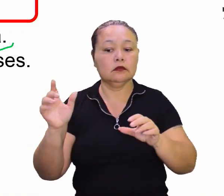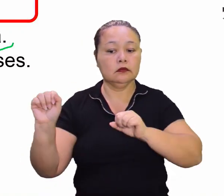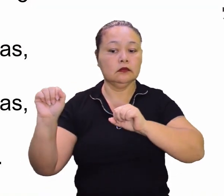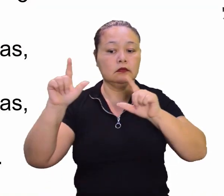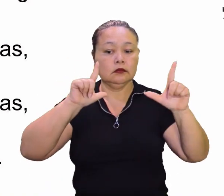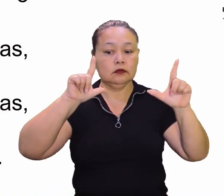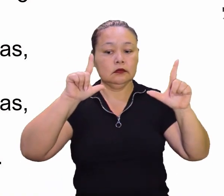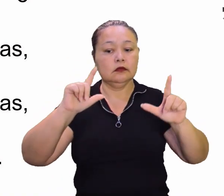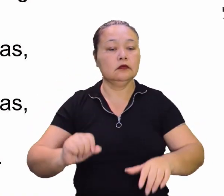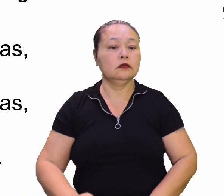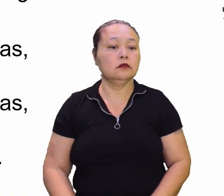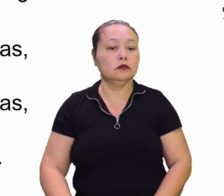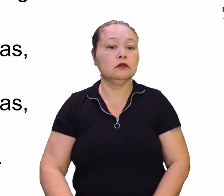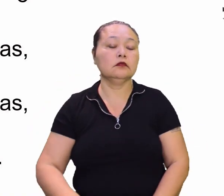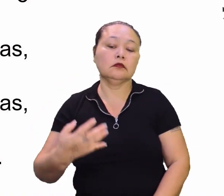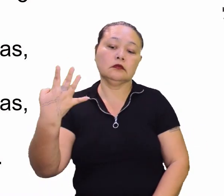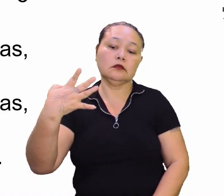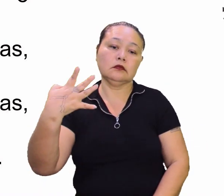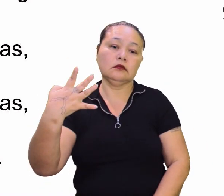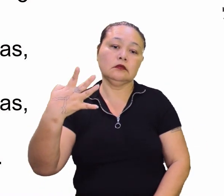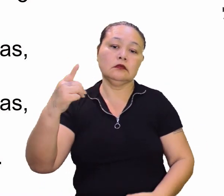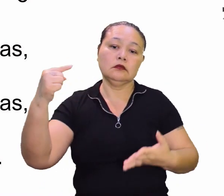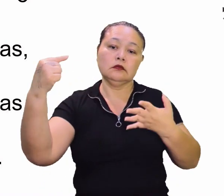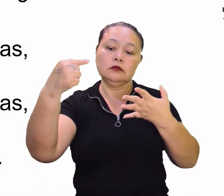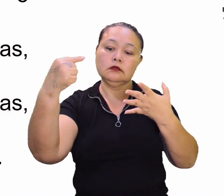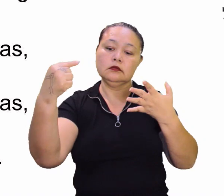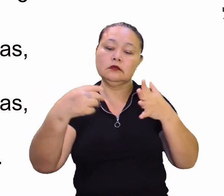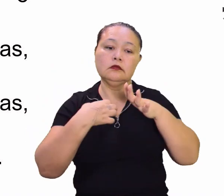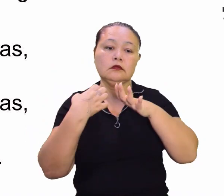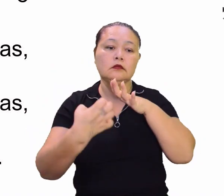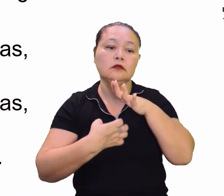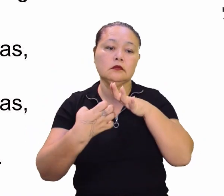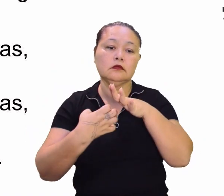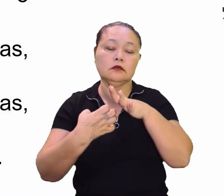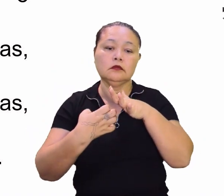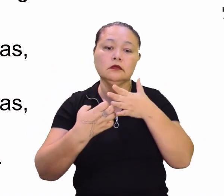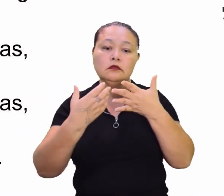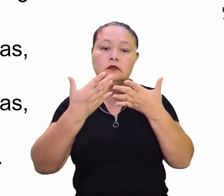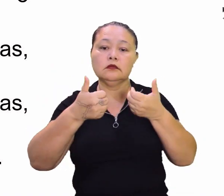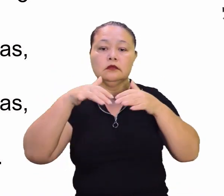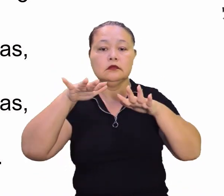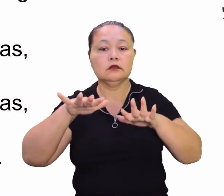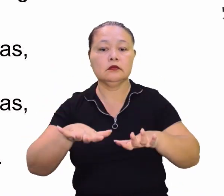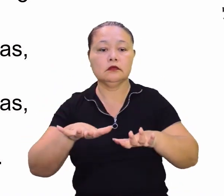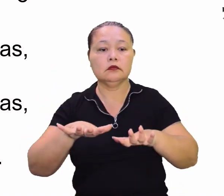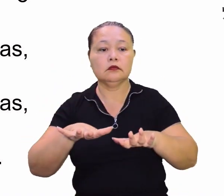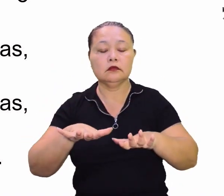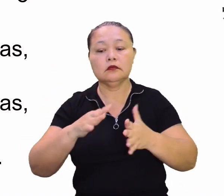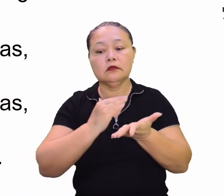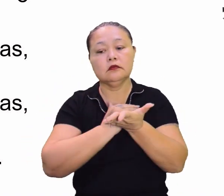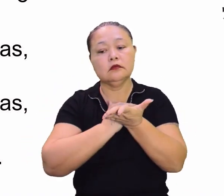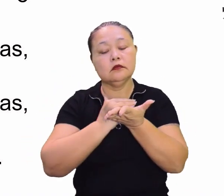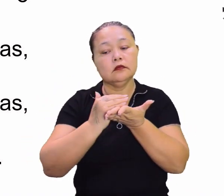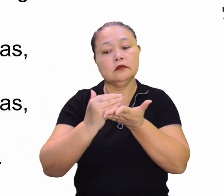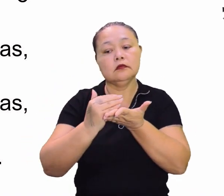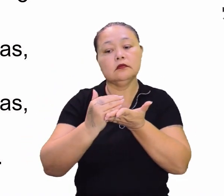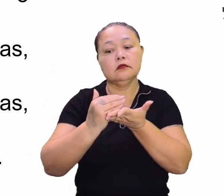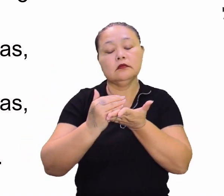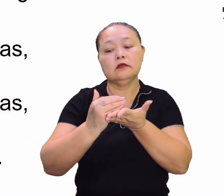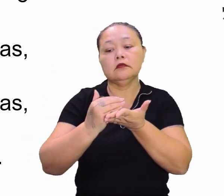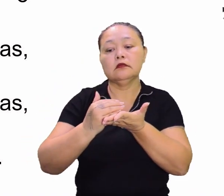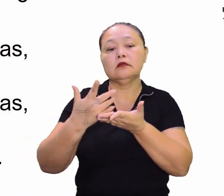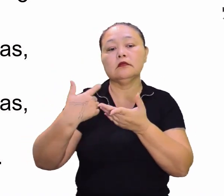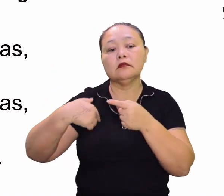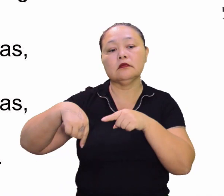próxima? Bora. 4. As principais indústrias que se instalaram inicialmente nos velhos